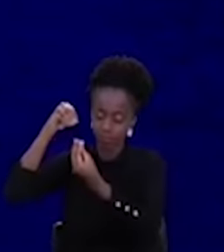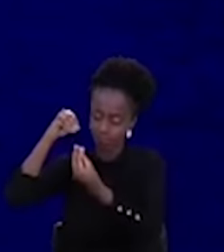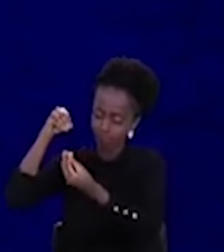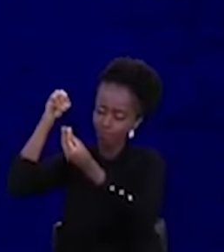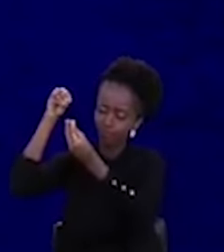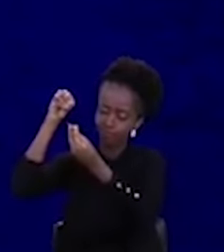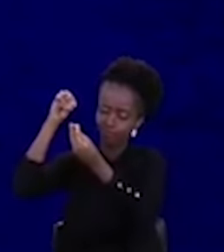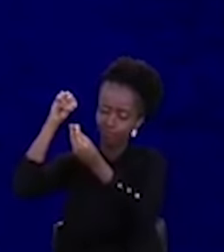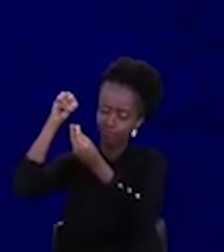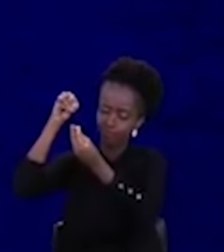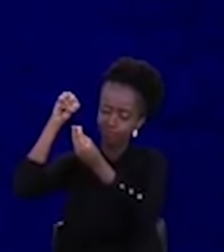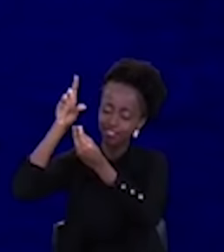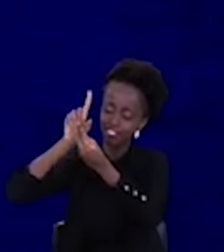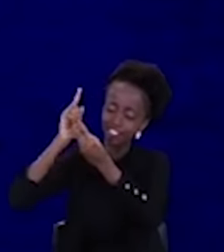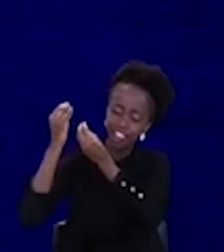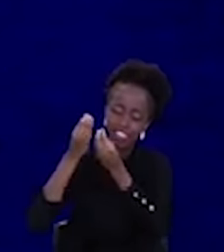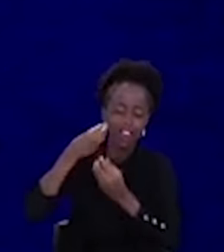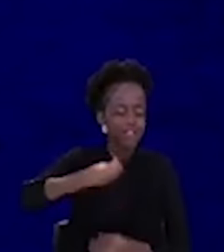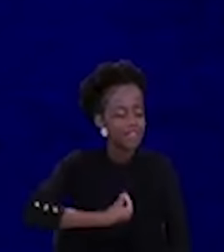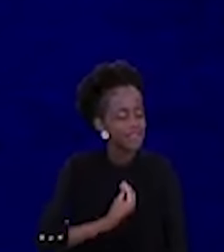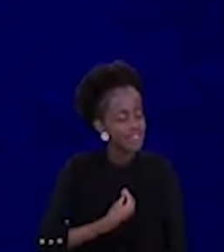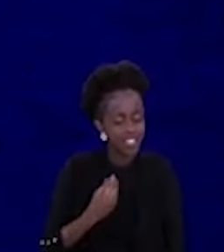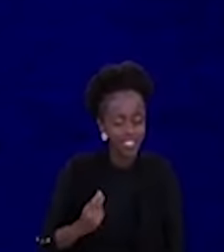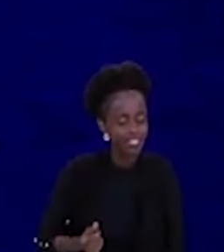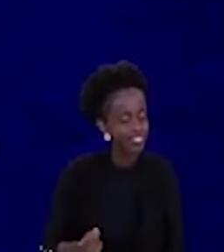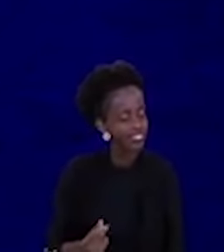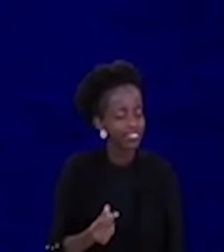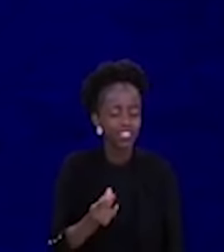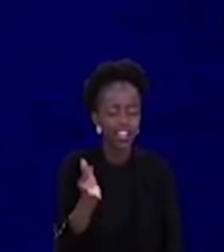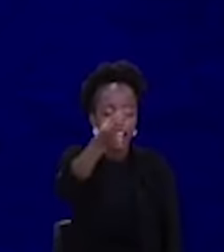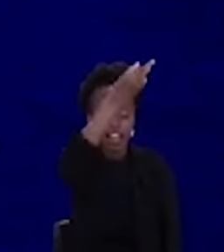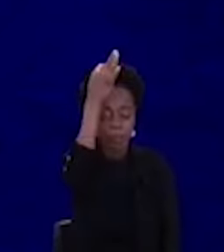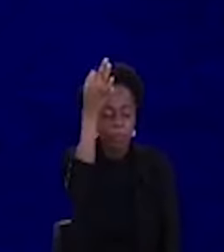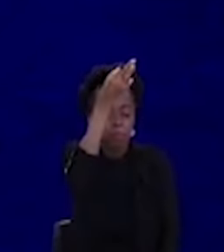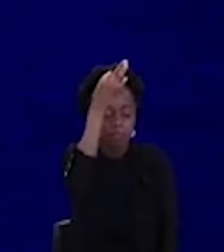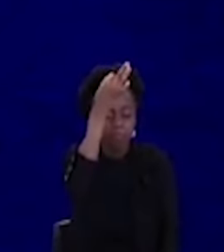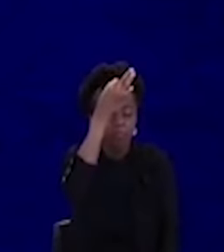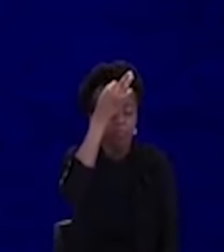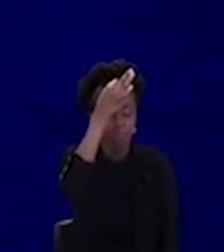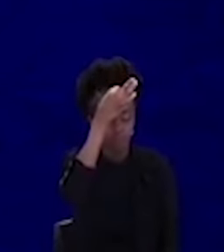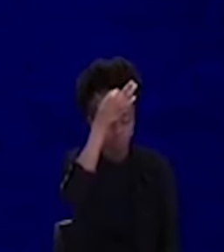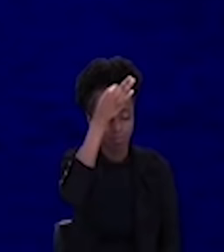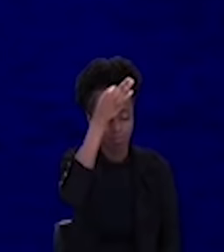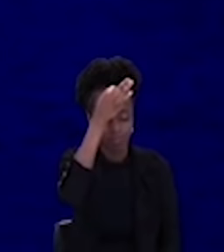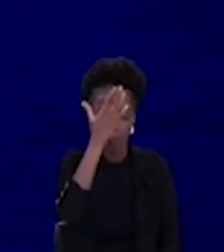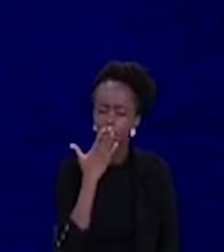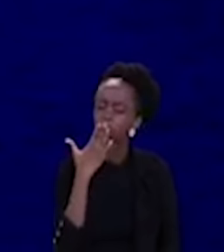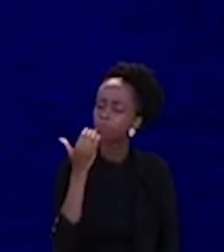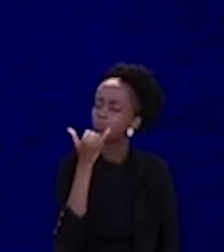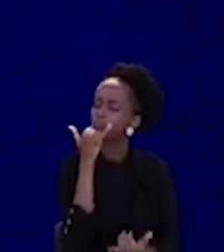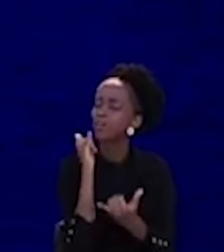gente recebe a vida eterna. Ó Espírito Santo, perdoe